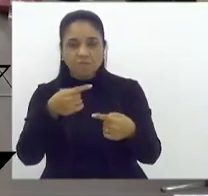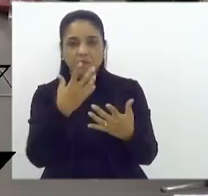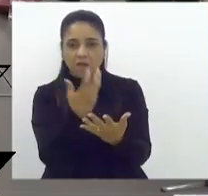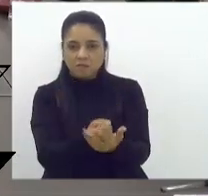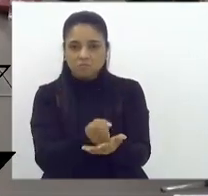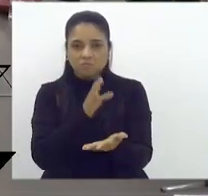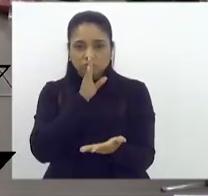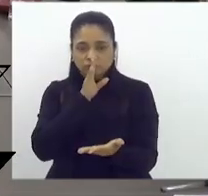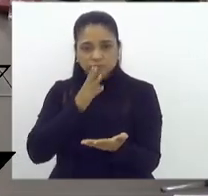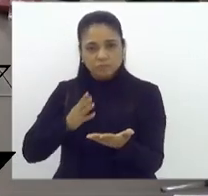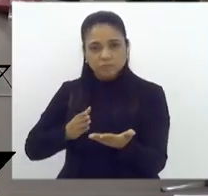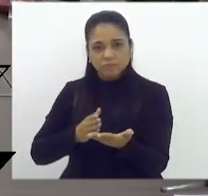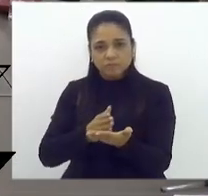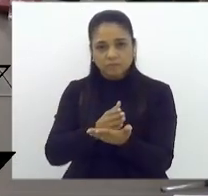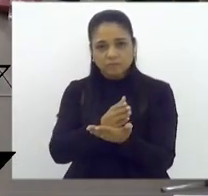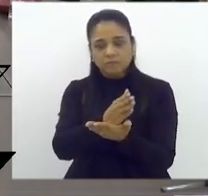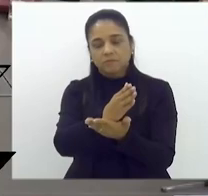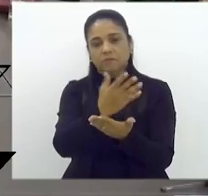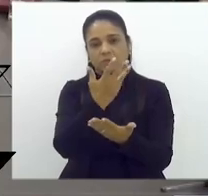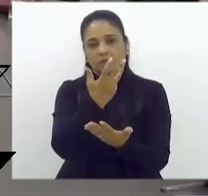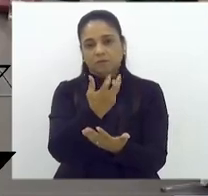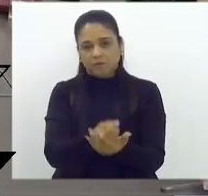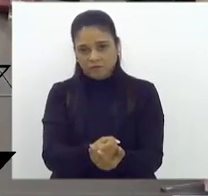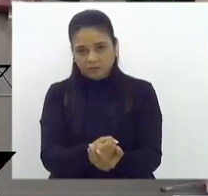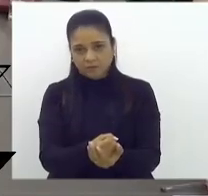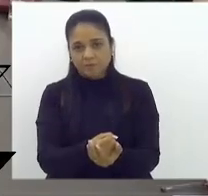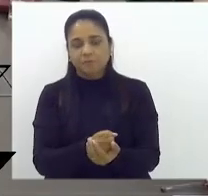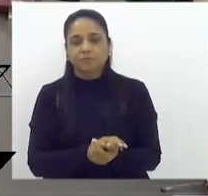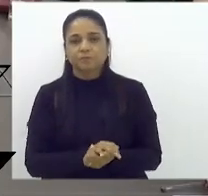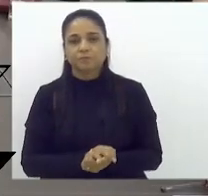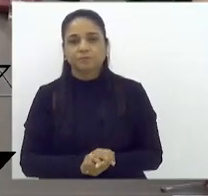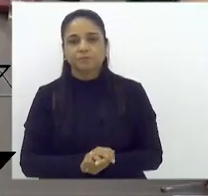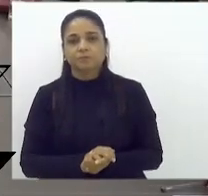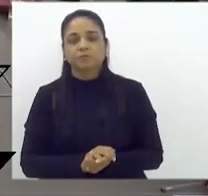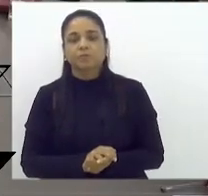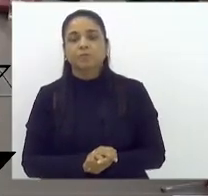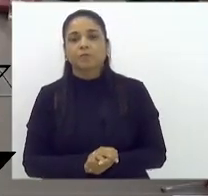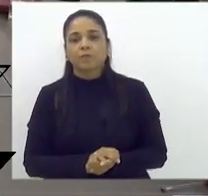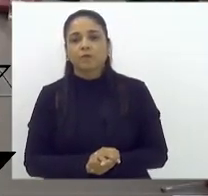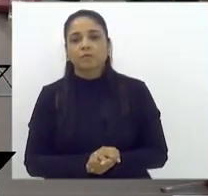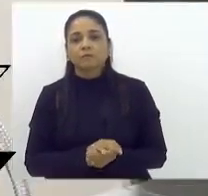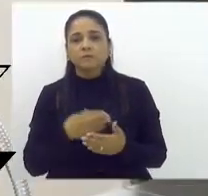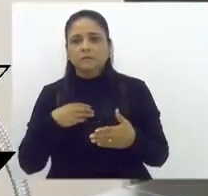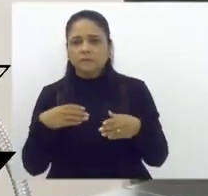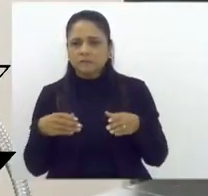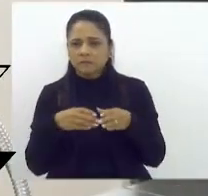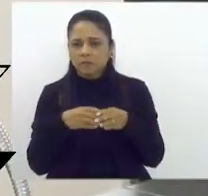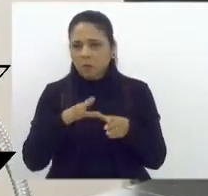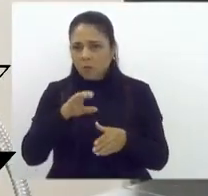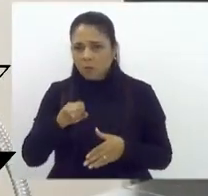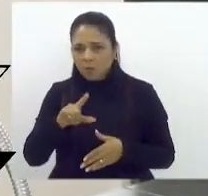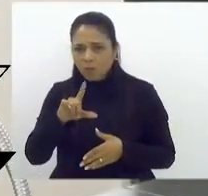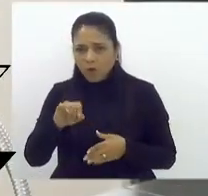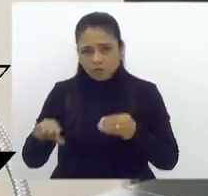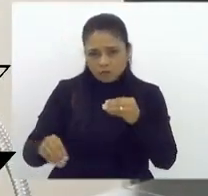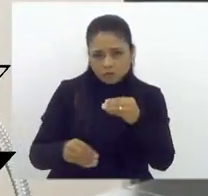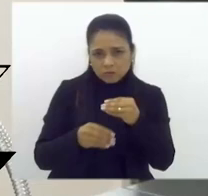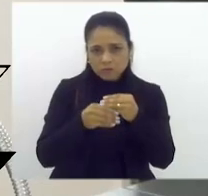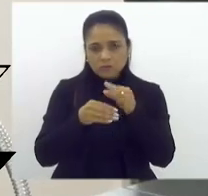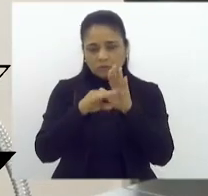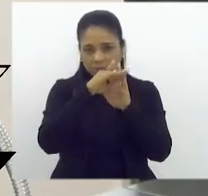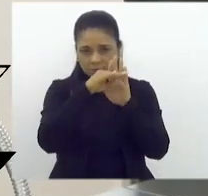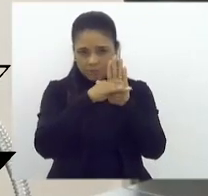aprovam, permaneçam como estão, aprovado. Existe algum bloco de anexação na pauta?